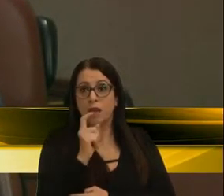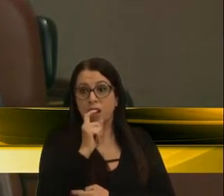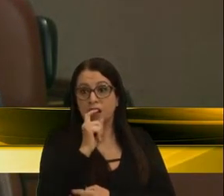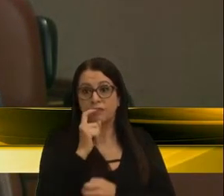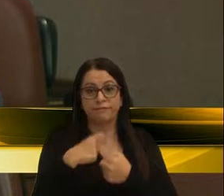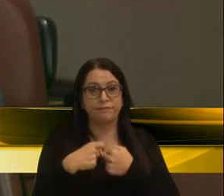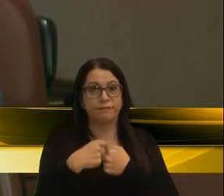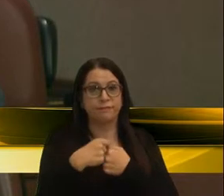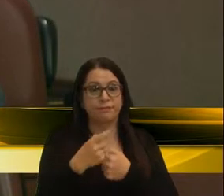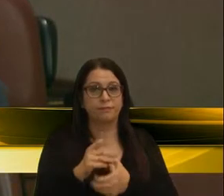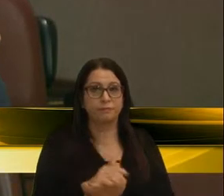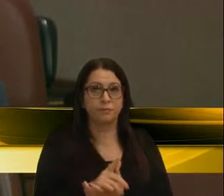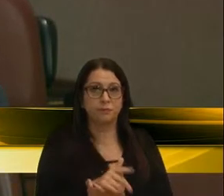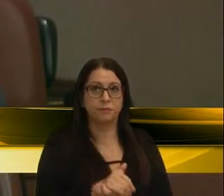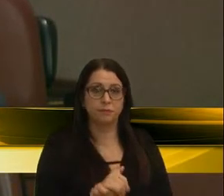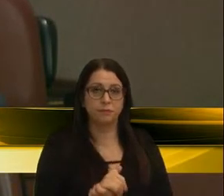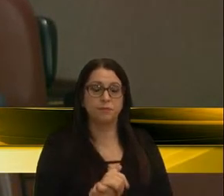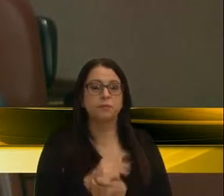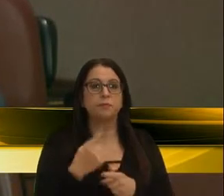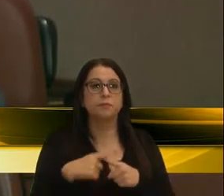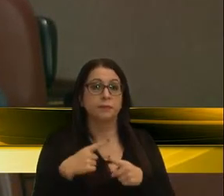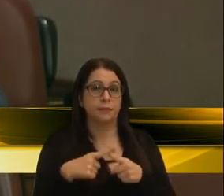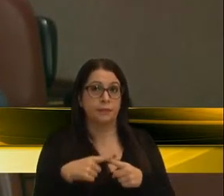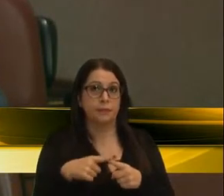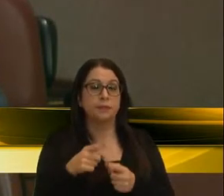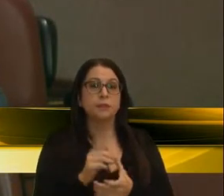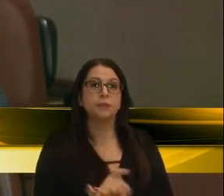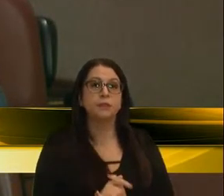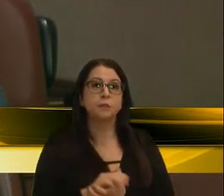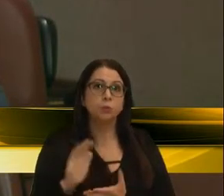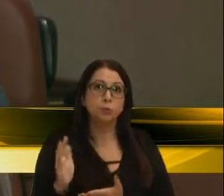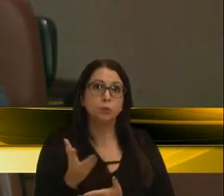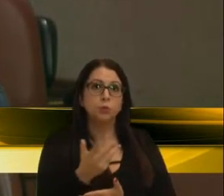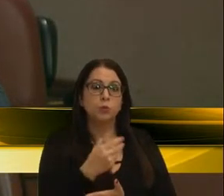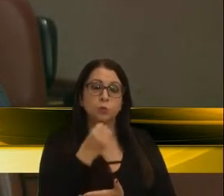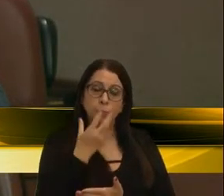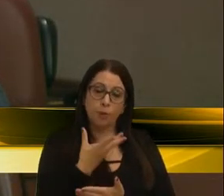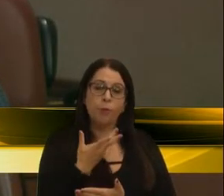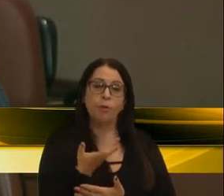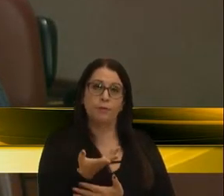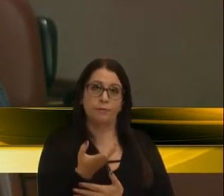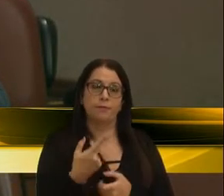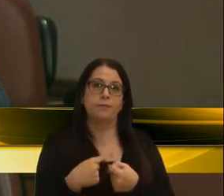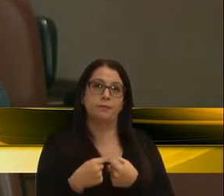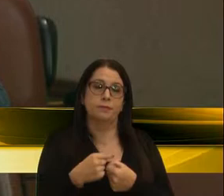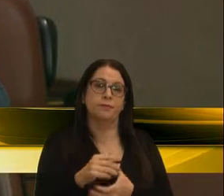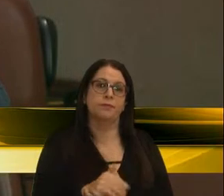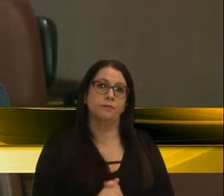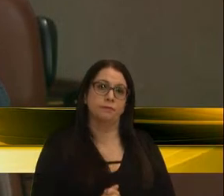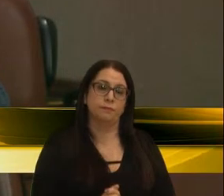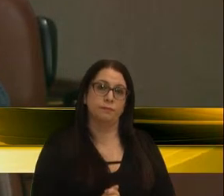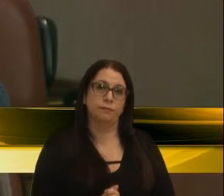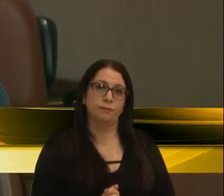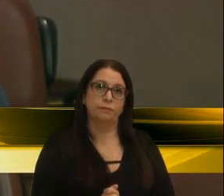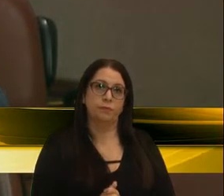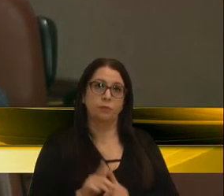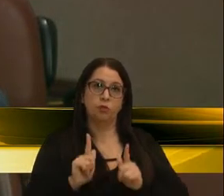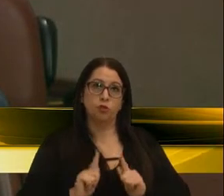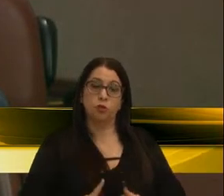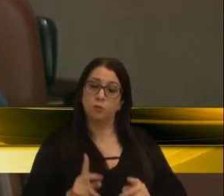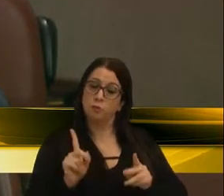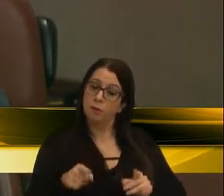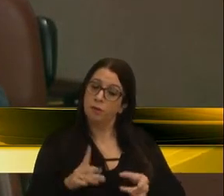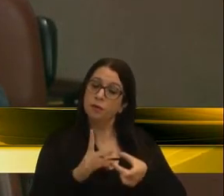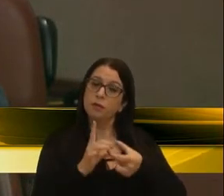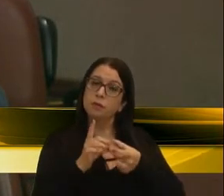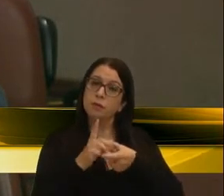né? Uma ciumeira, né? Porque tudo de bom nessa cidade, de, uma gestão democrática,